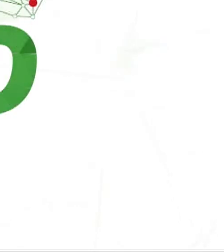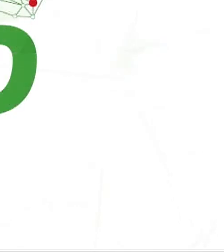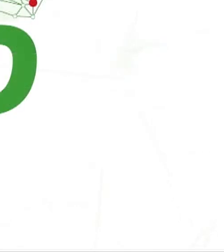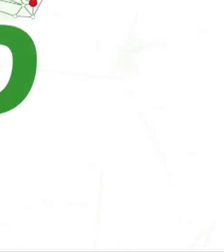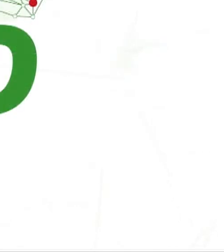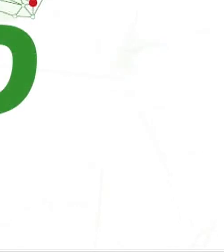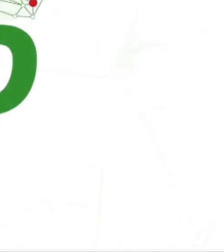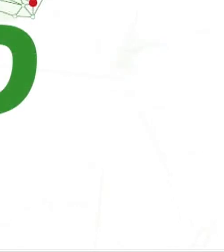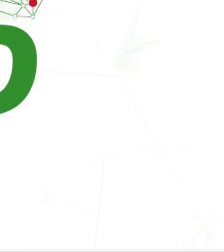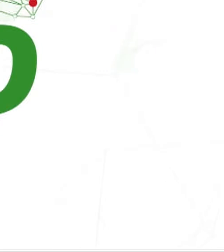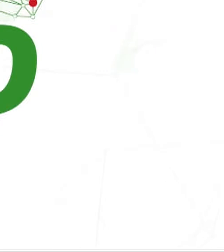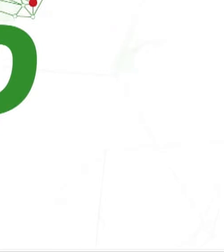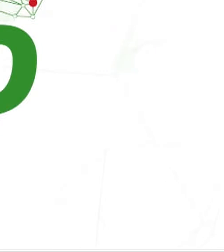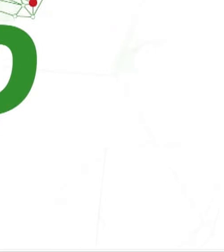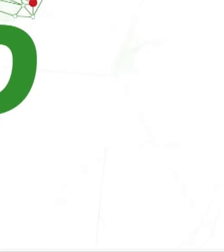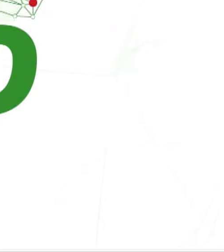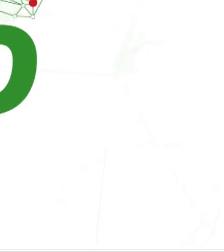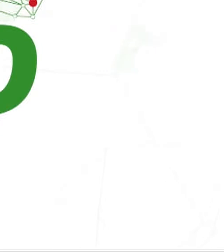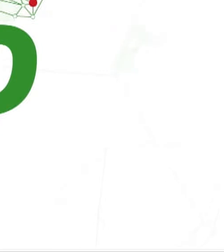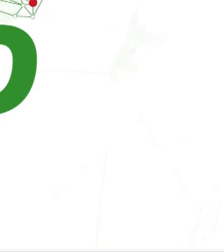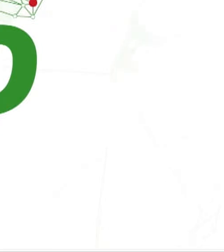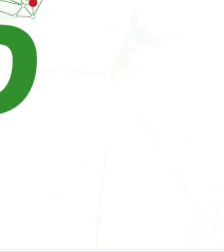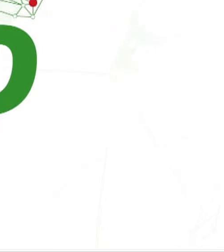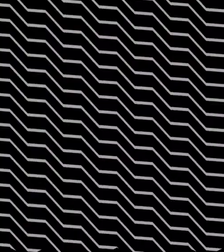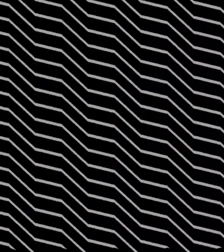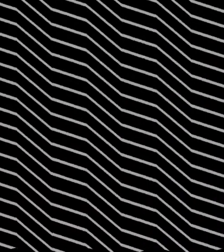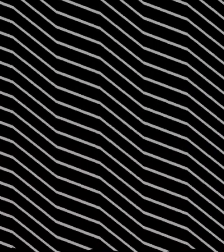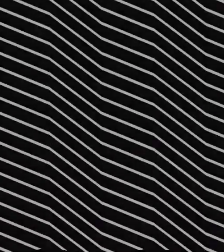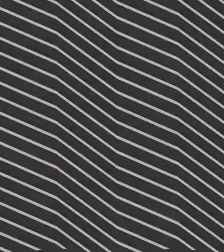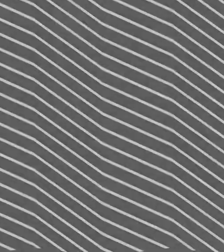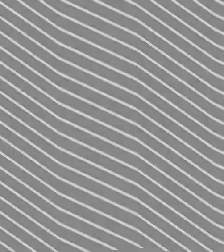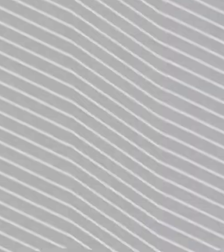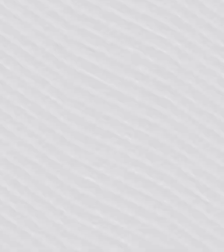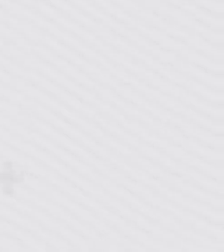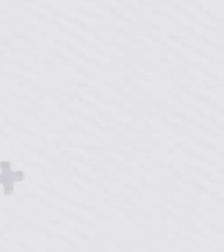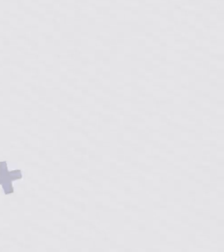Educação à distância, mudando realidades.